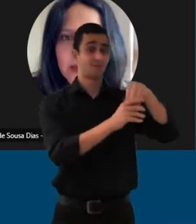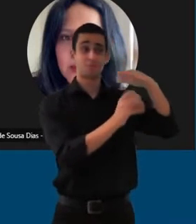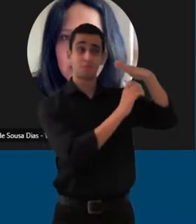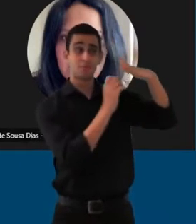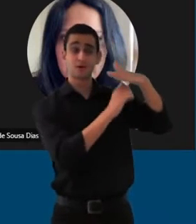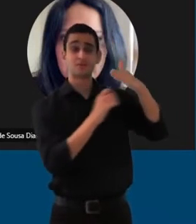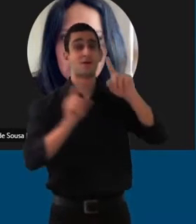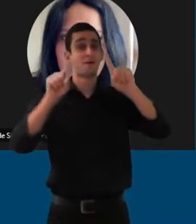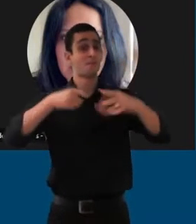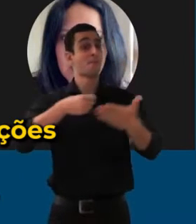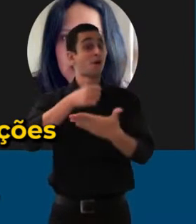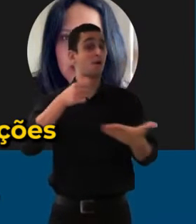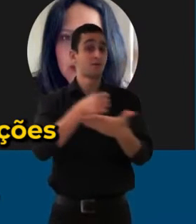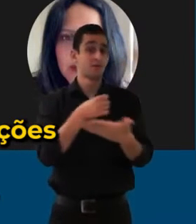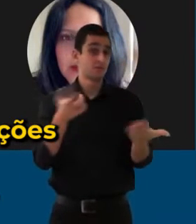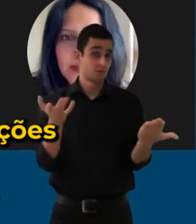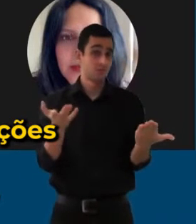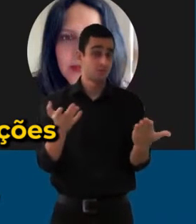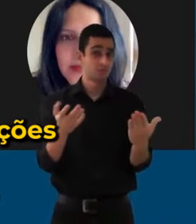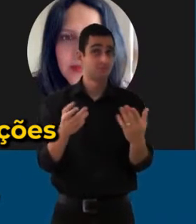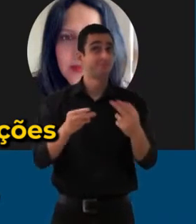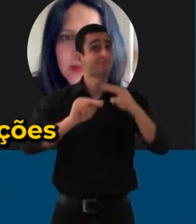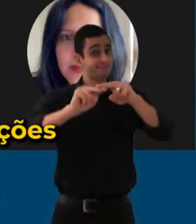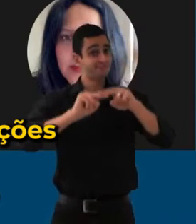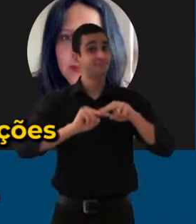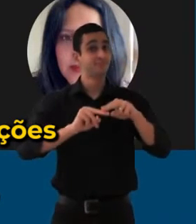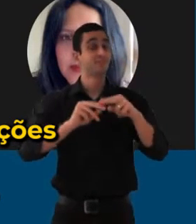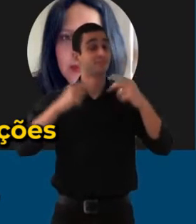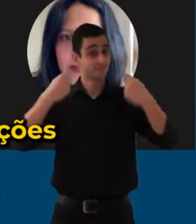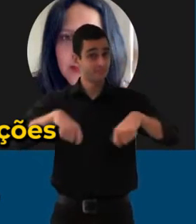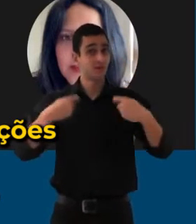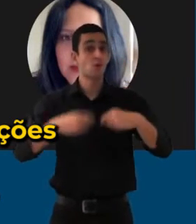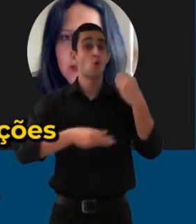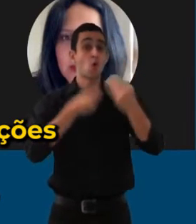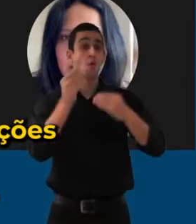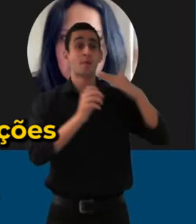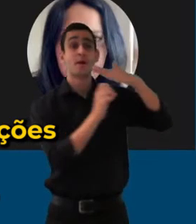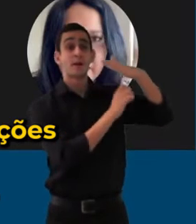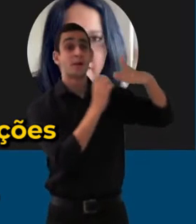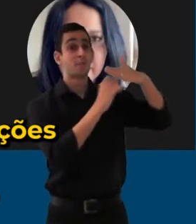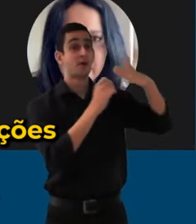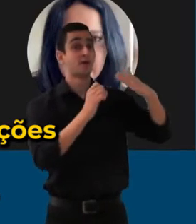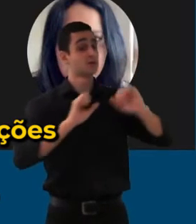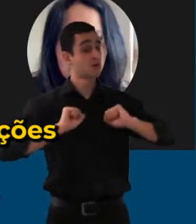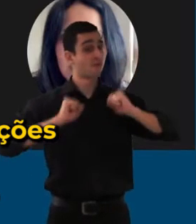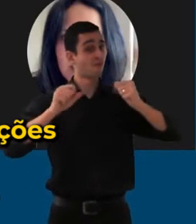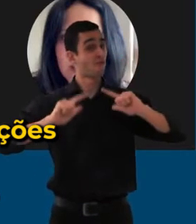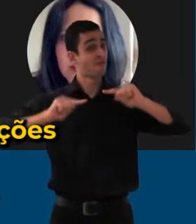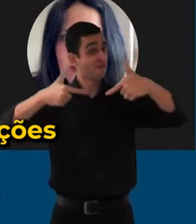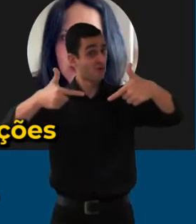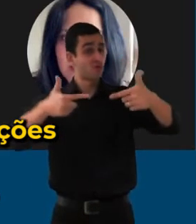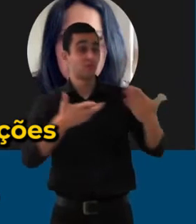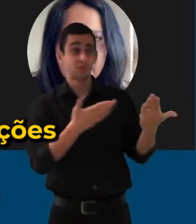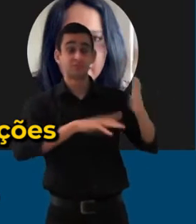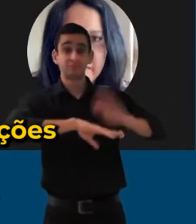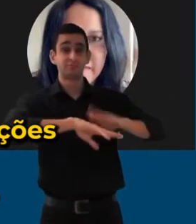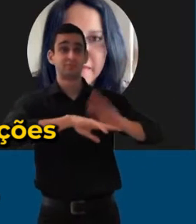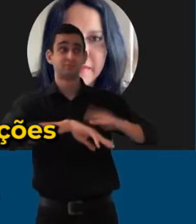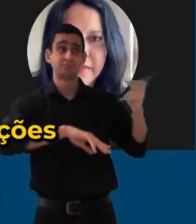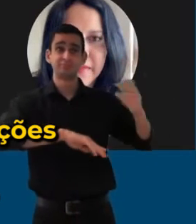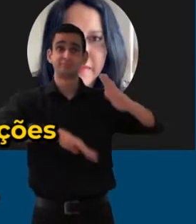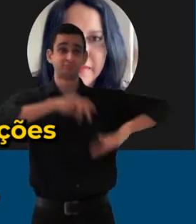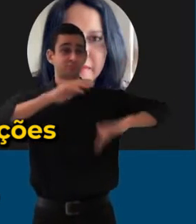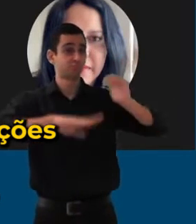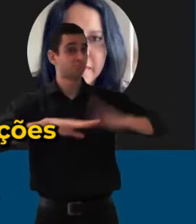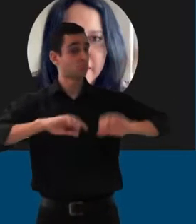gente precisa realmente que essa boa vontade se traduza em ações práticas. Esse é o motivo